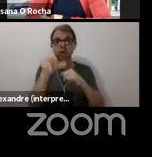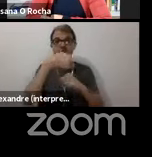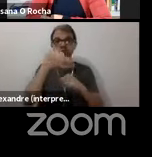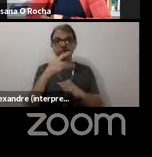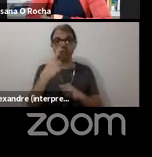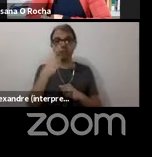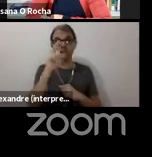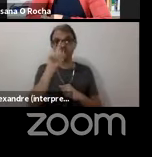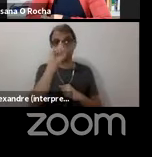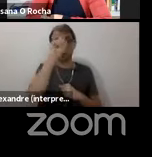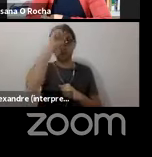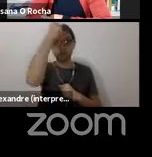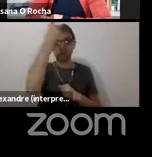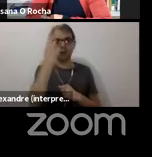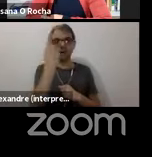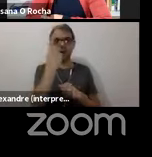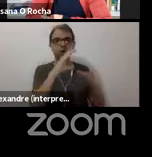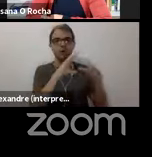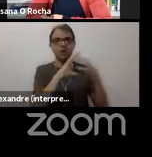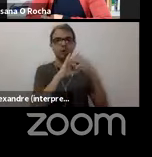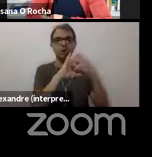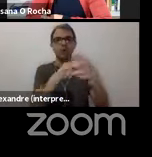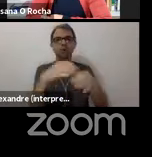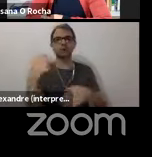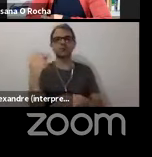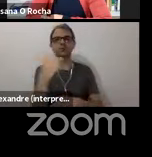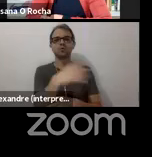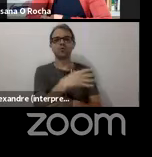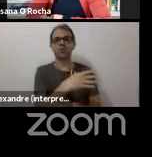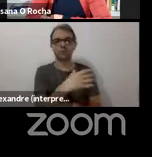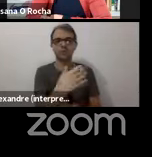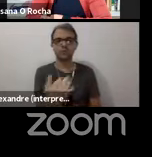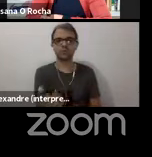passar agora para Fê.